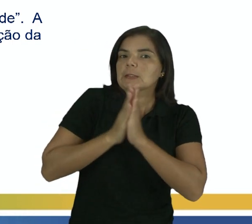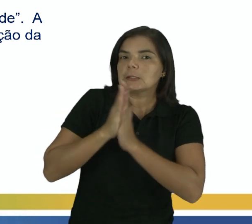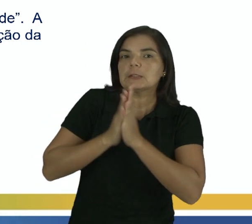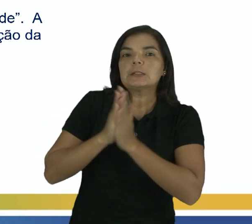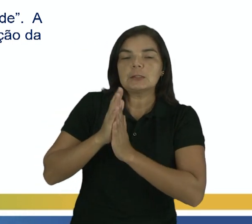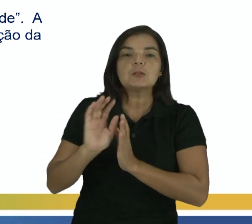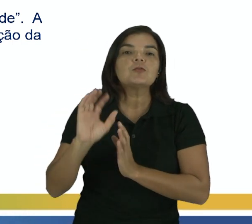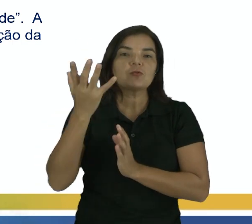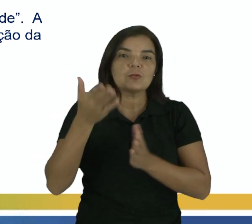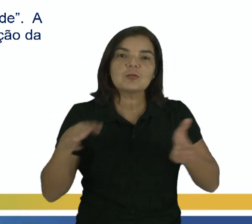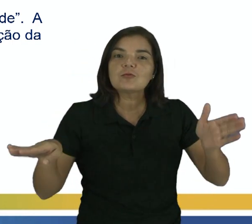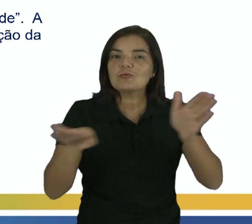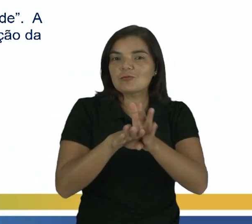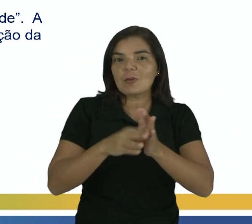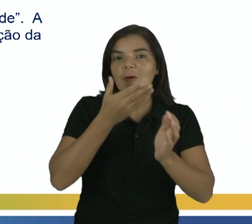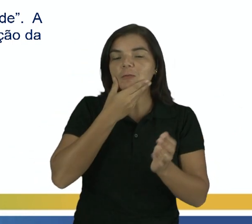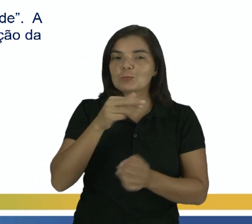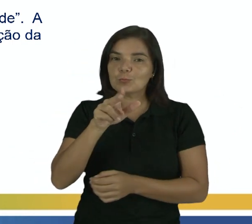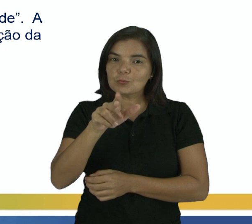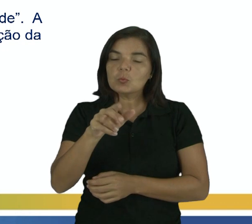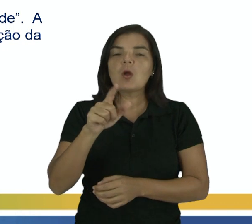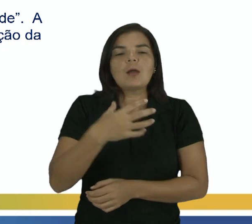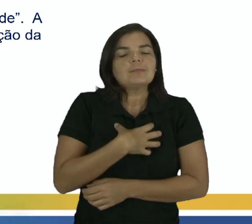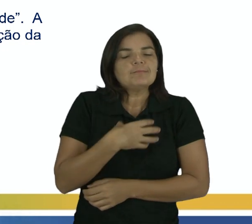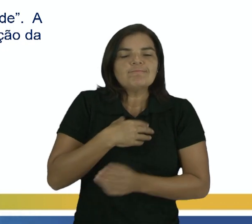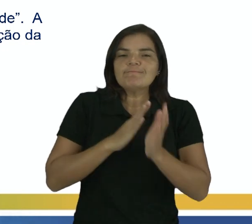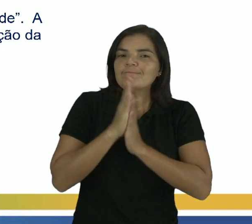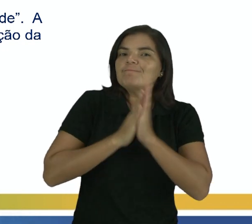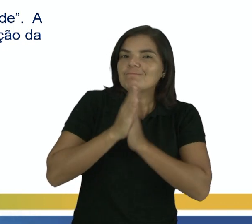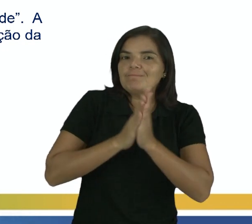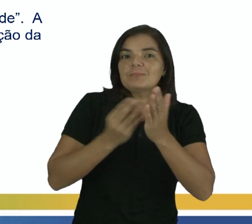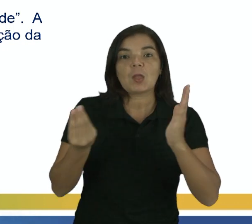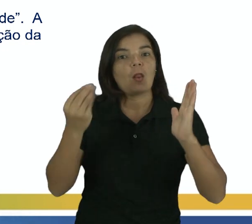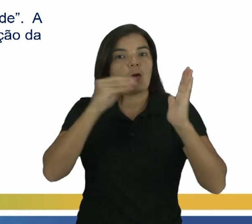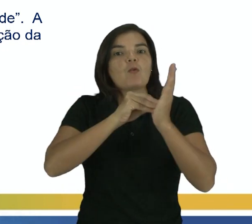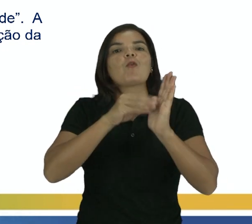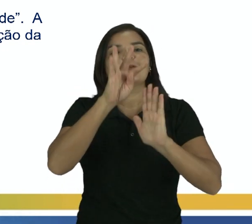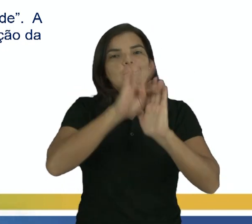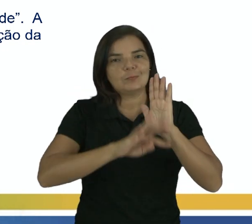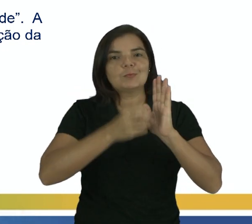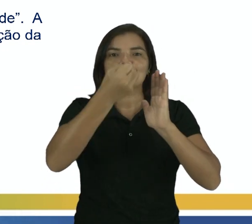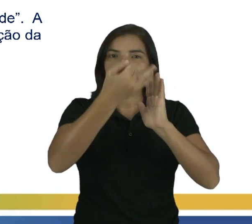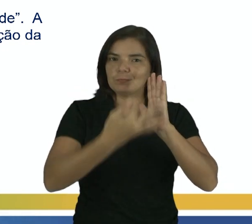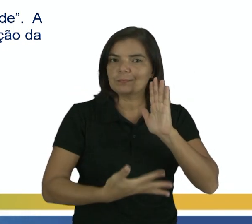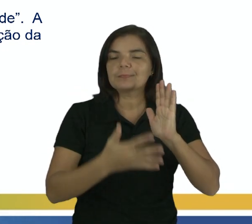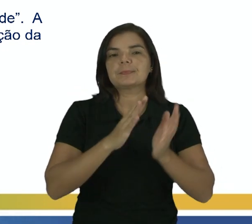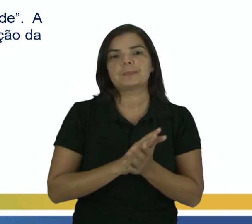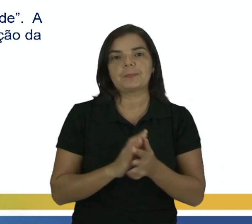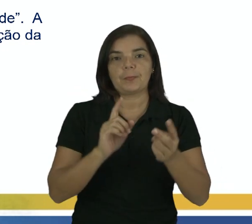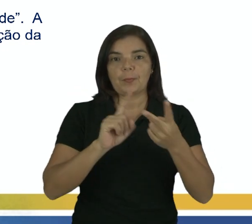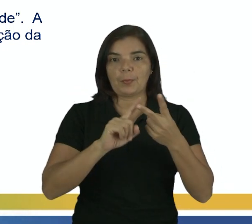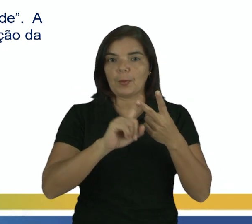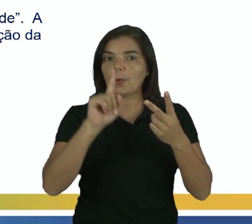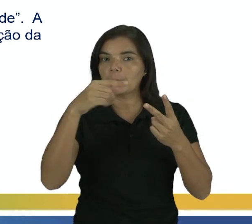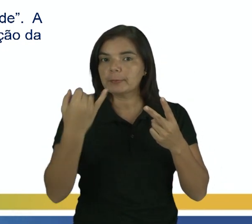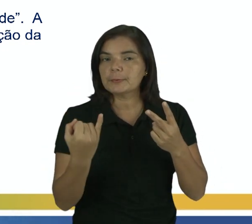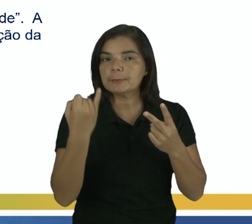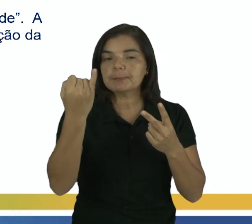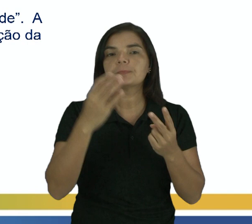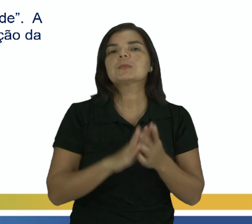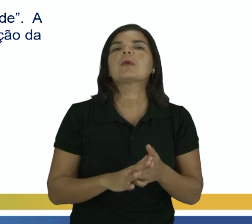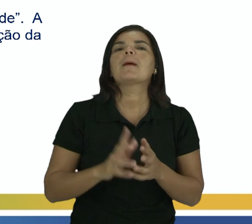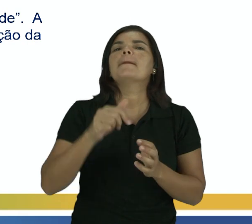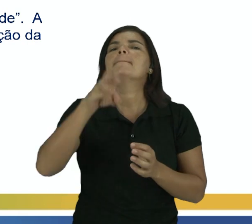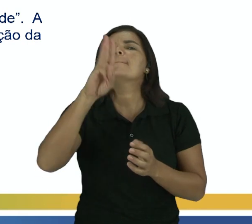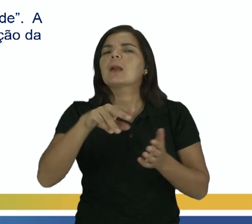e a realização da chegada do irmão. Então, esse sentimento de ansiedade ela coloca nesse relato pessoal dela. Outra questão importante, para